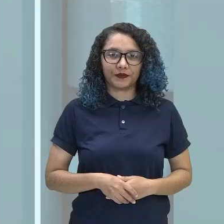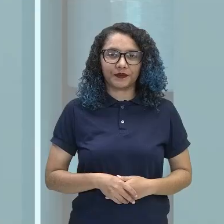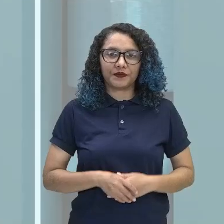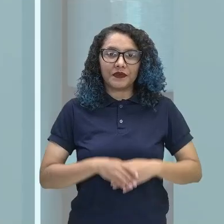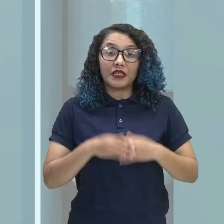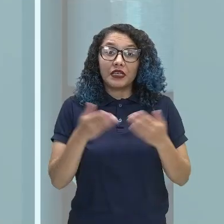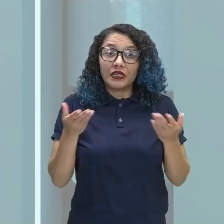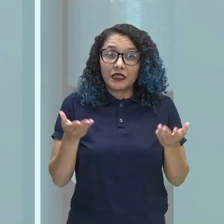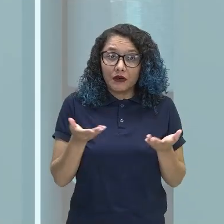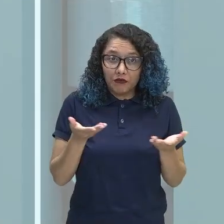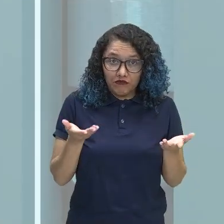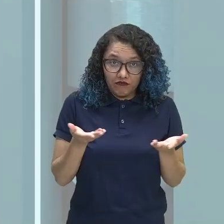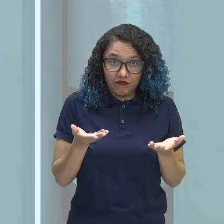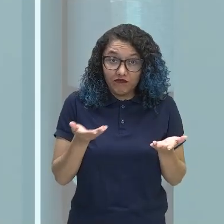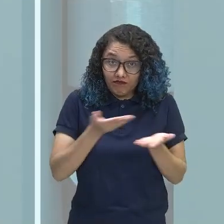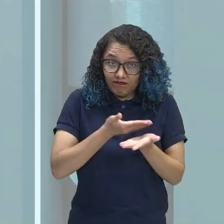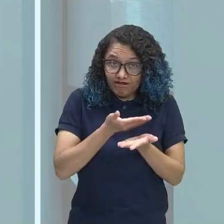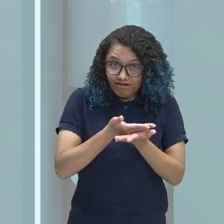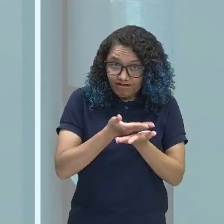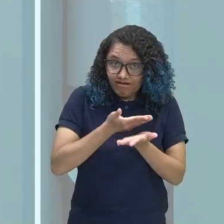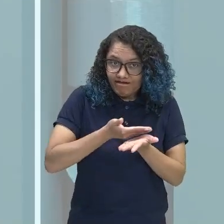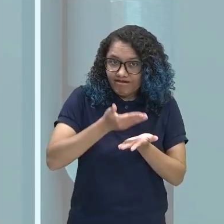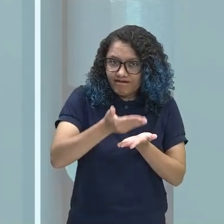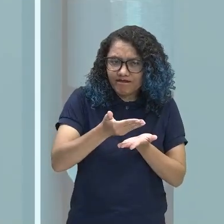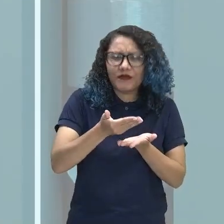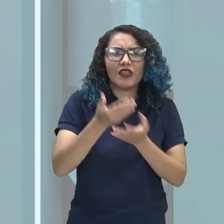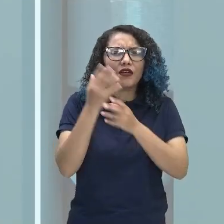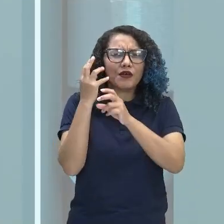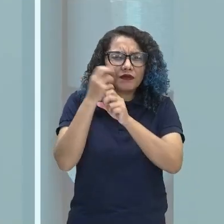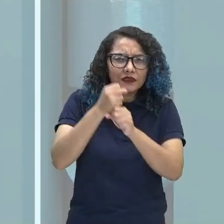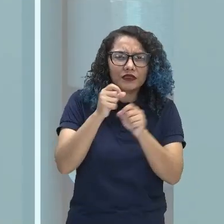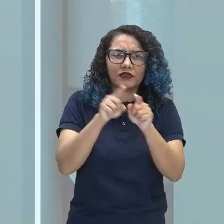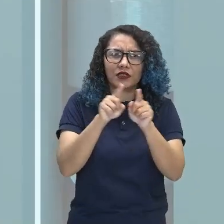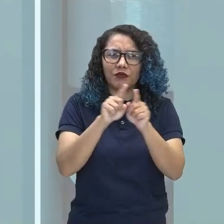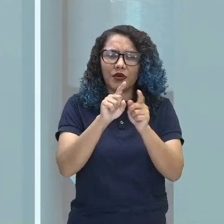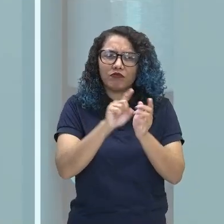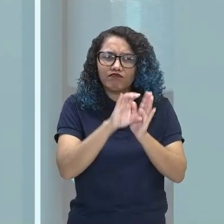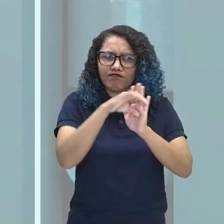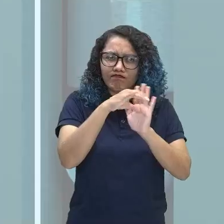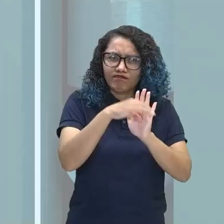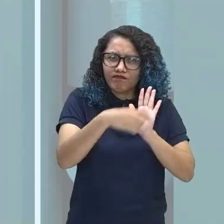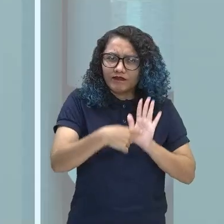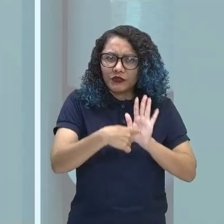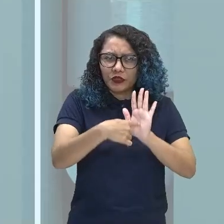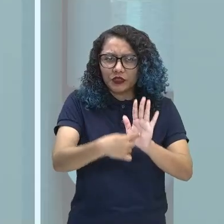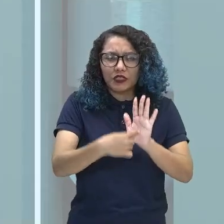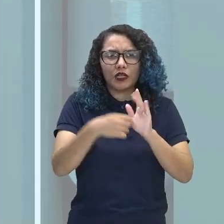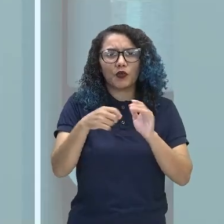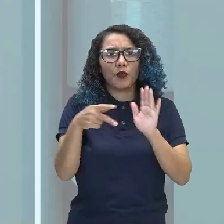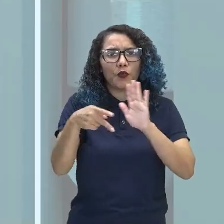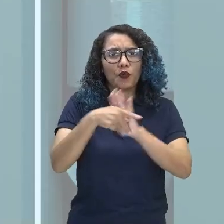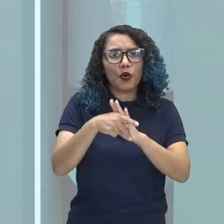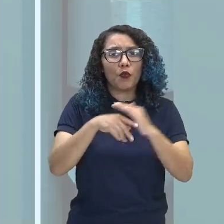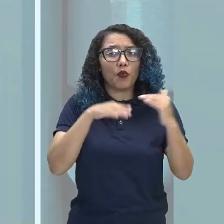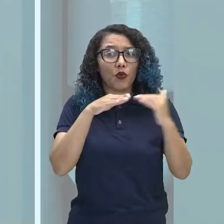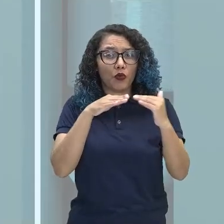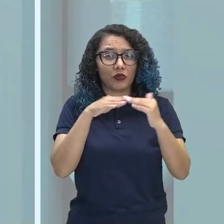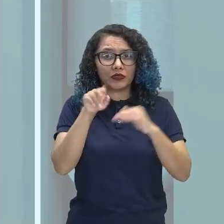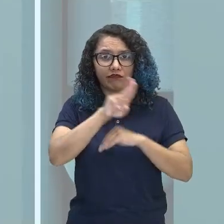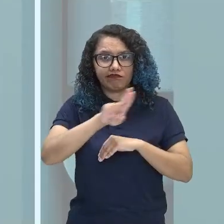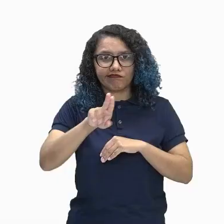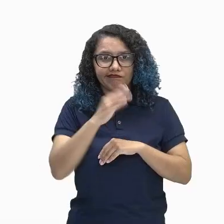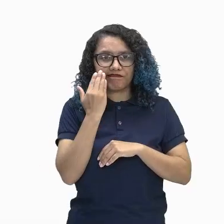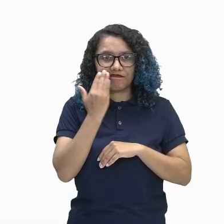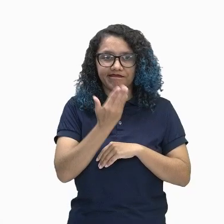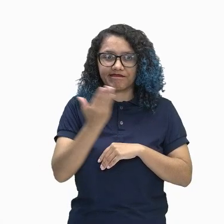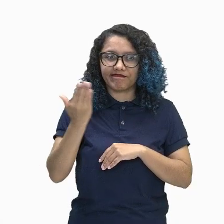Começamos esta aula relembrando aí, conceituando, dizendo o que é concordância nominal. Colocando